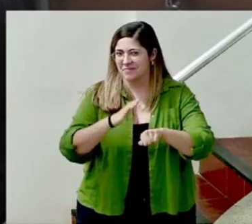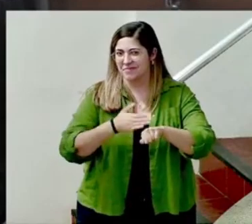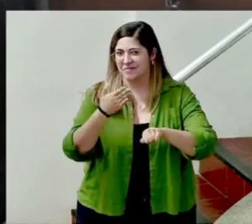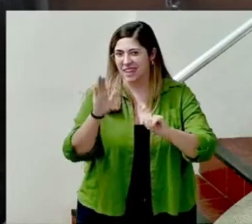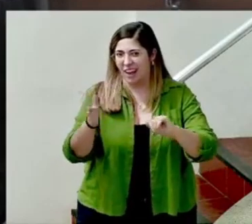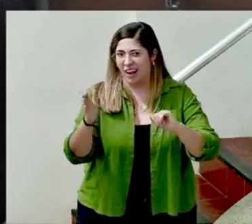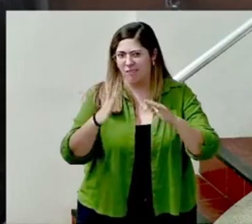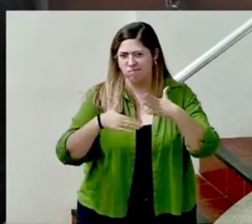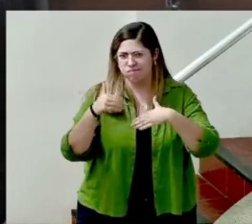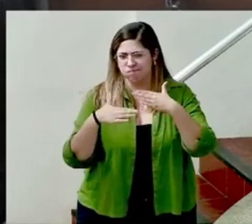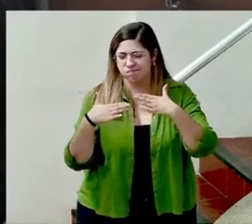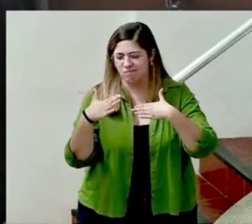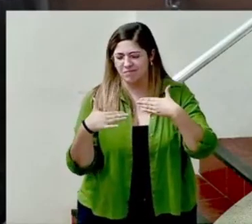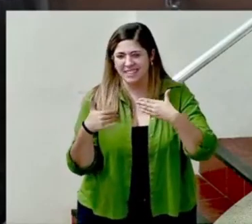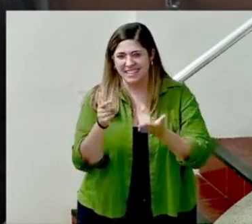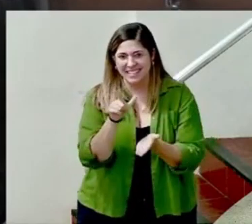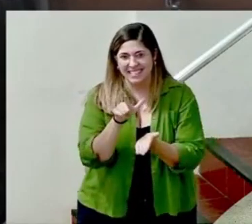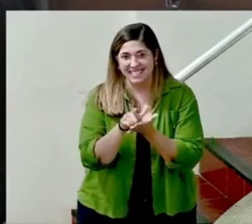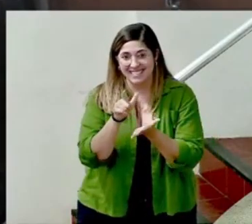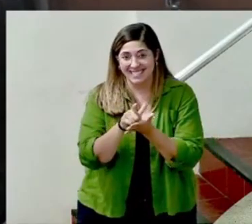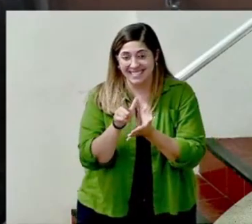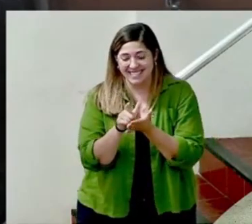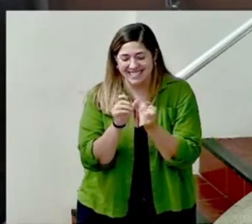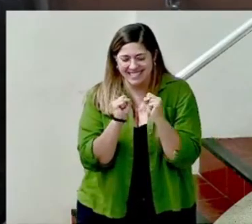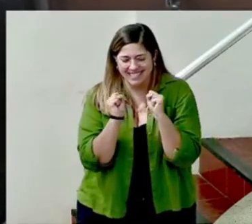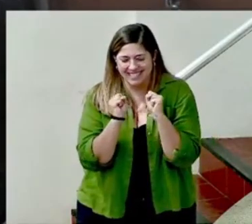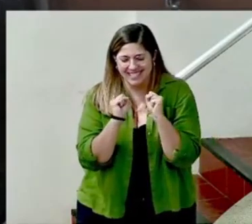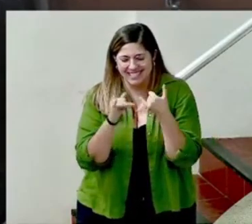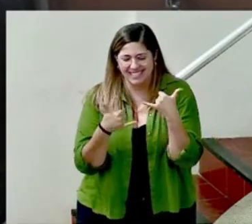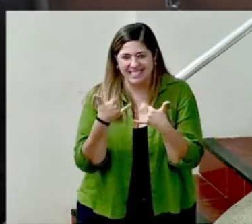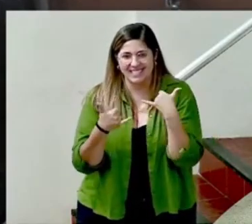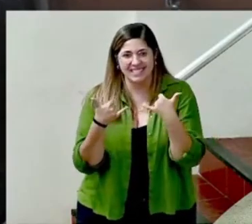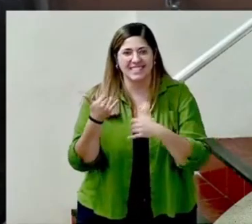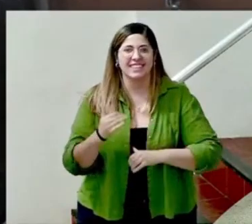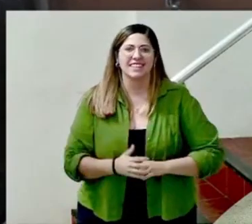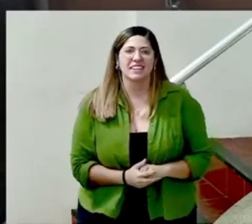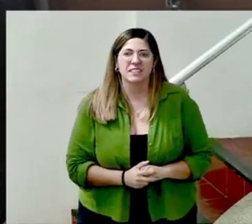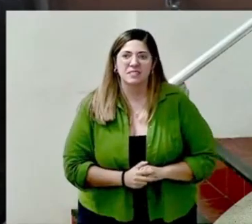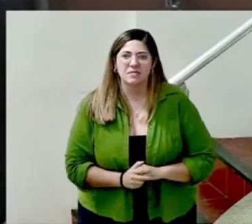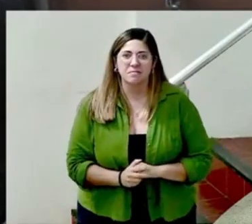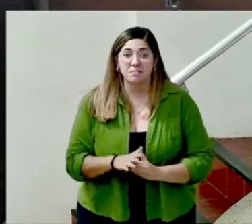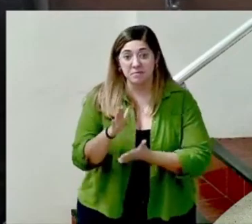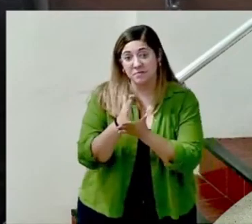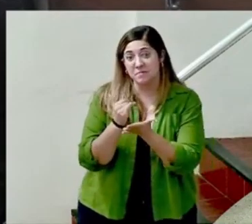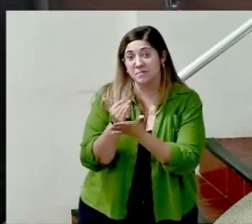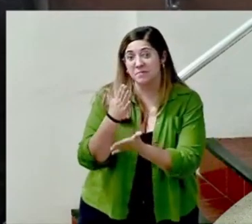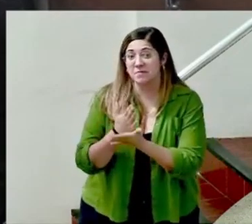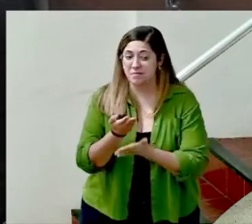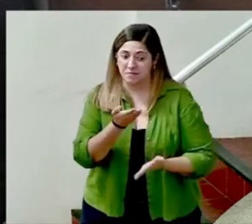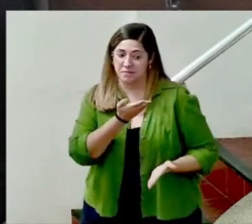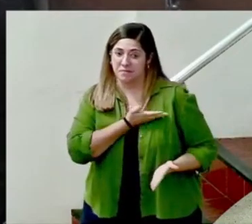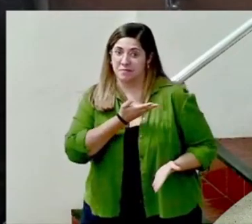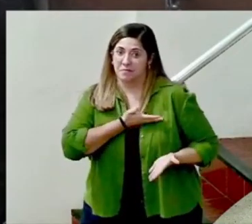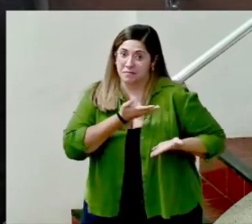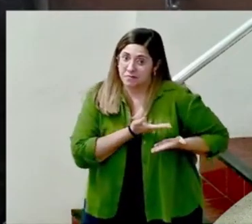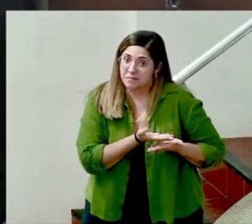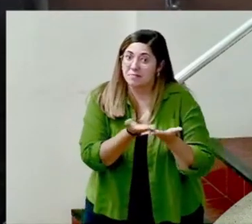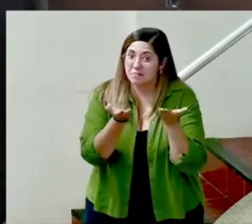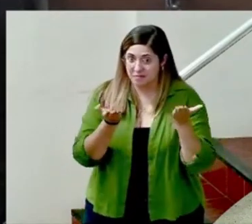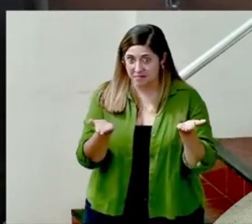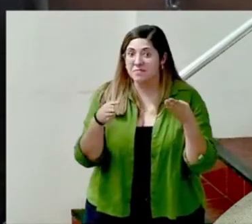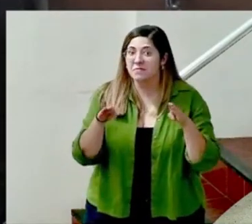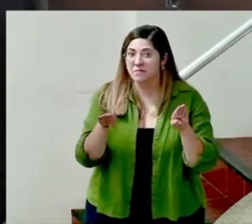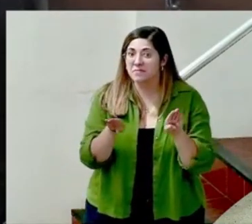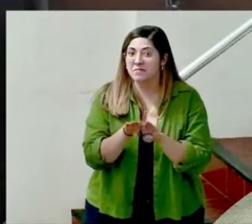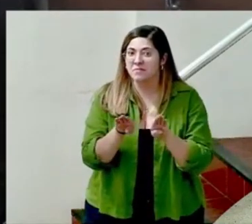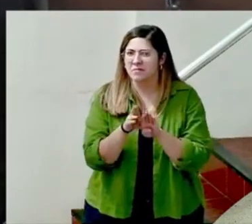seu brinquedo predileto. E aí compartilhe os seus brinquedos com aqueles amiguinhos